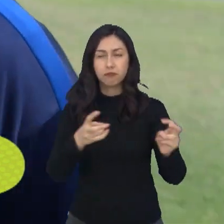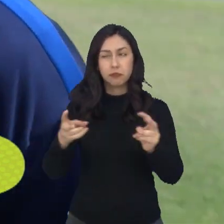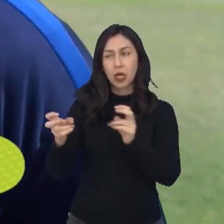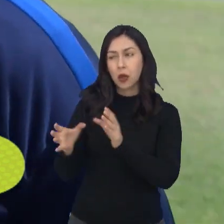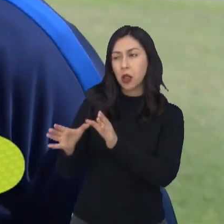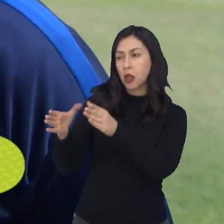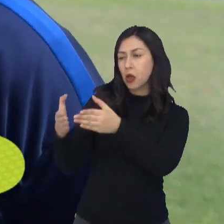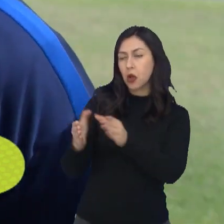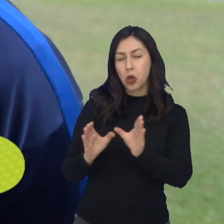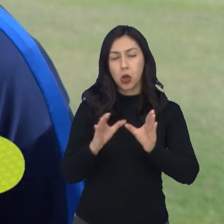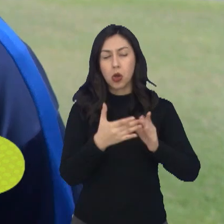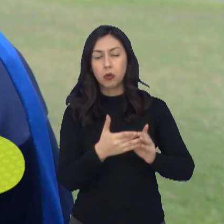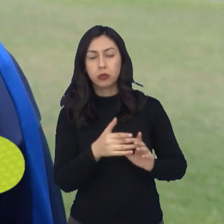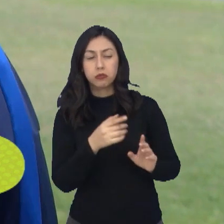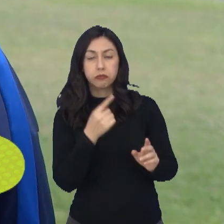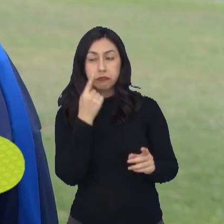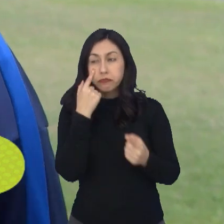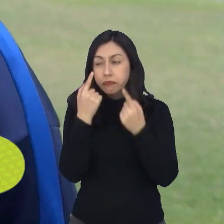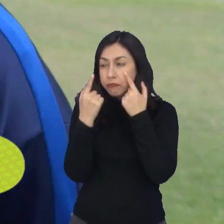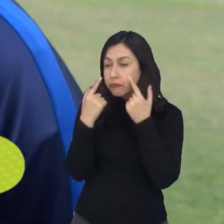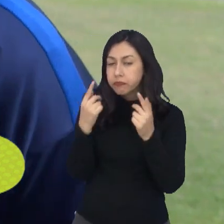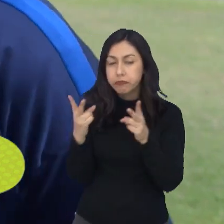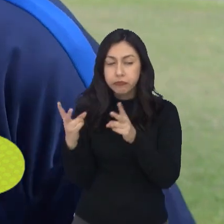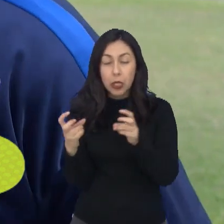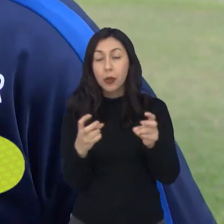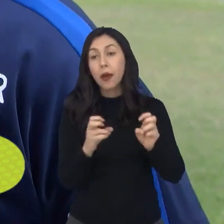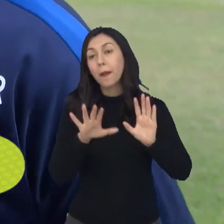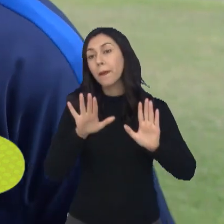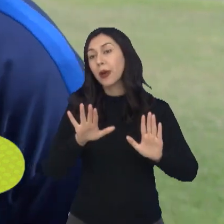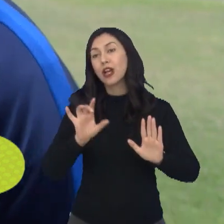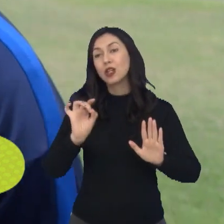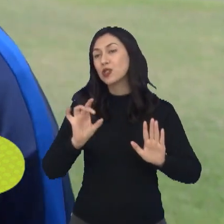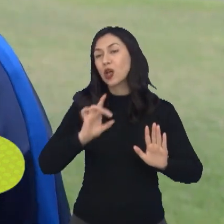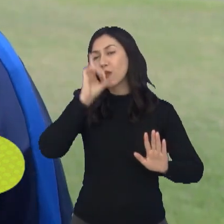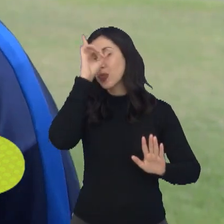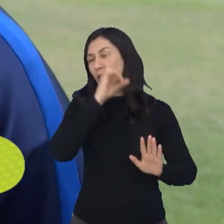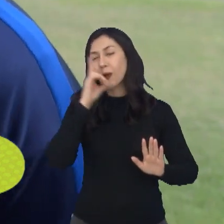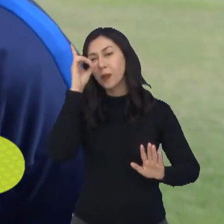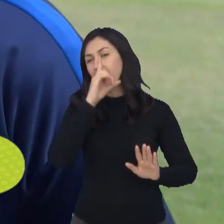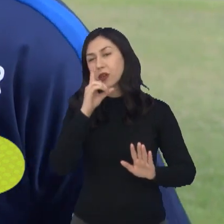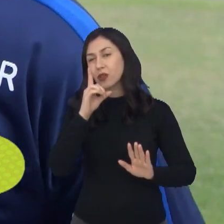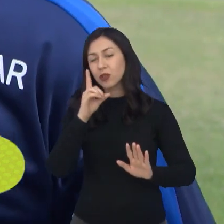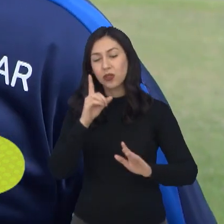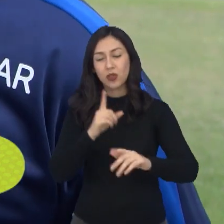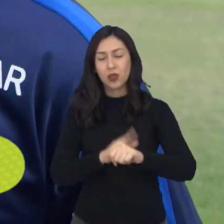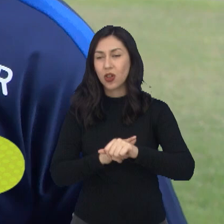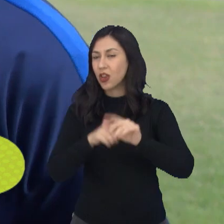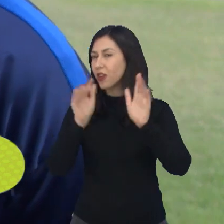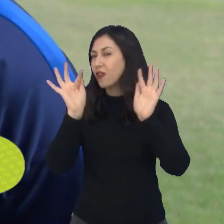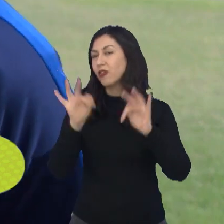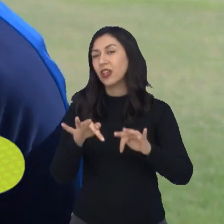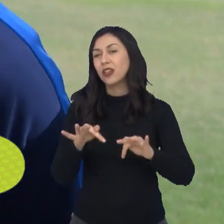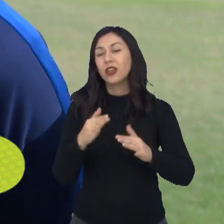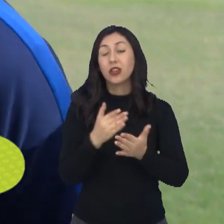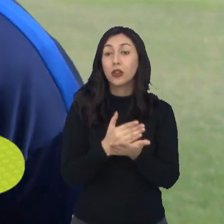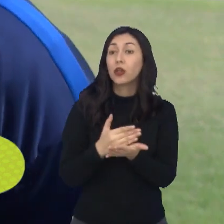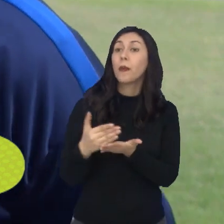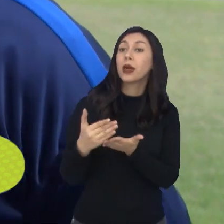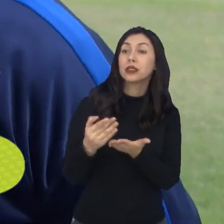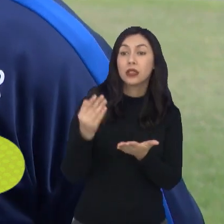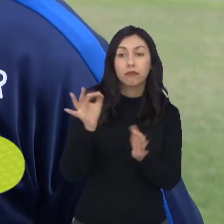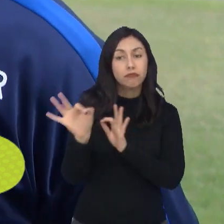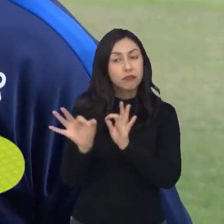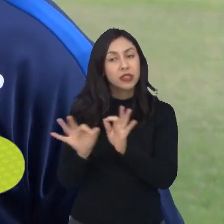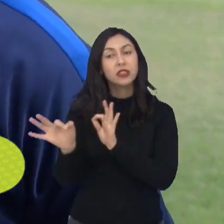ser enfrentamento, mas a gente só vai saber mesmo domingo, lá meio-dia, hora acabar o jogo, a gente vai poder aí sim começar a falar do